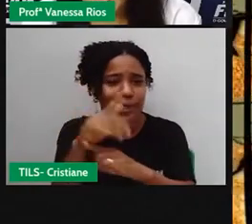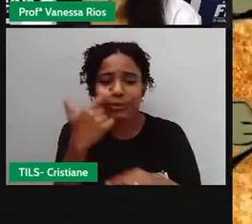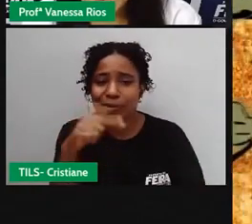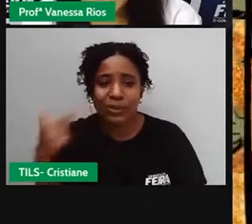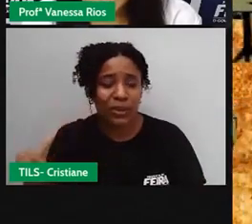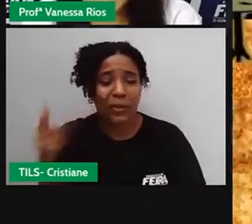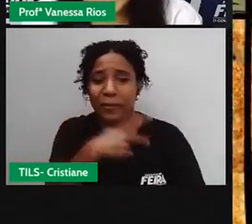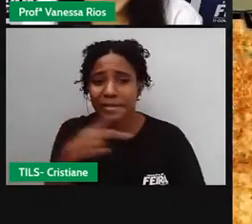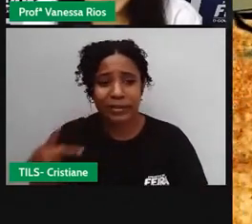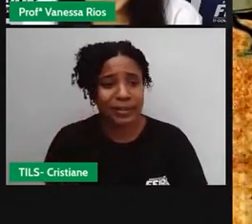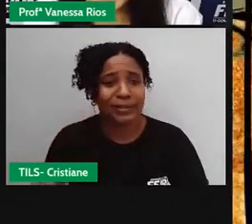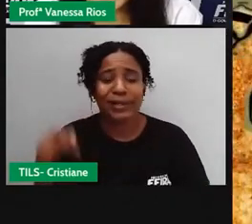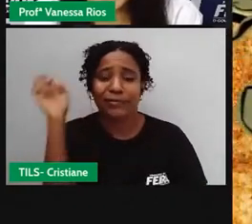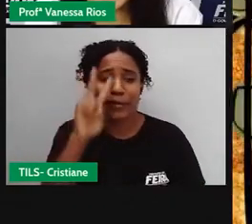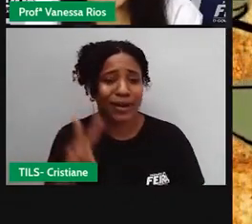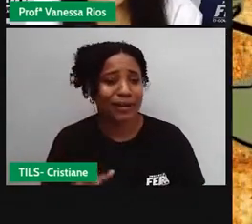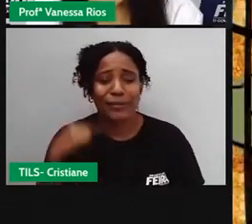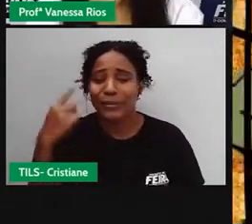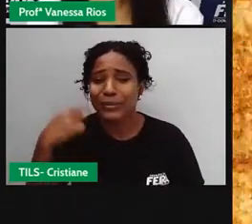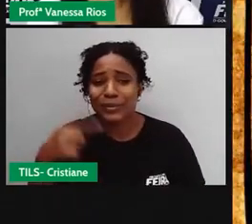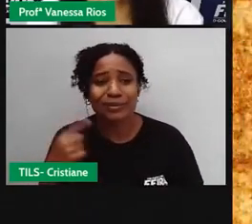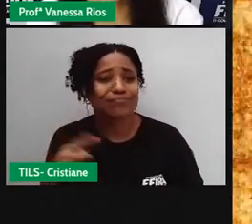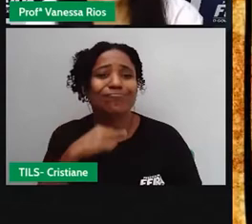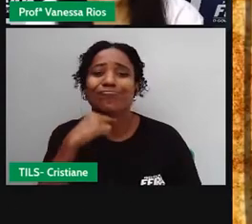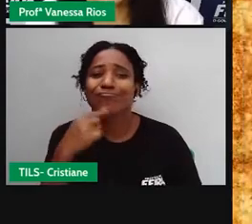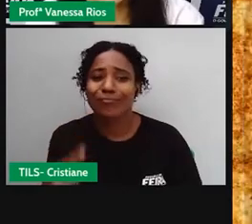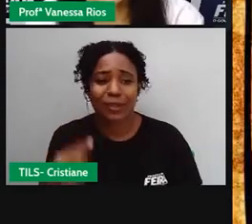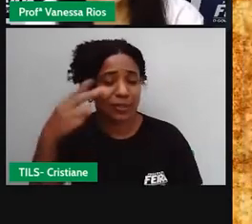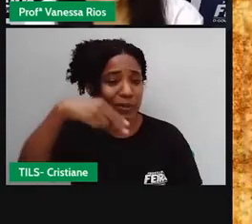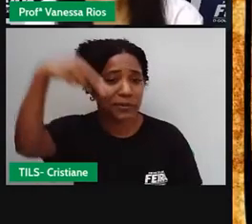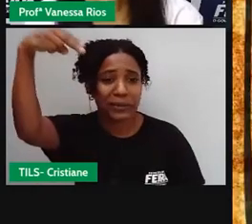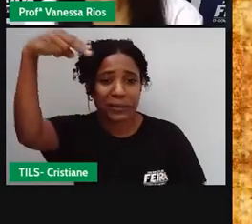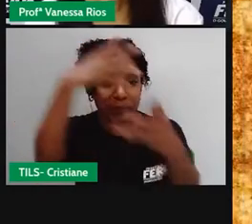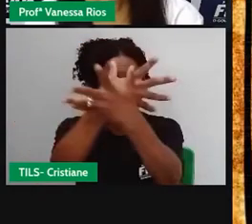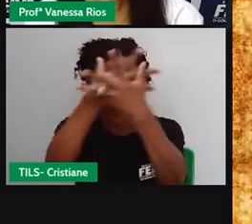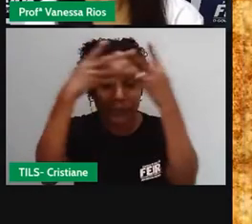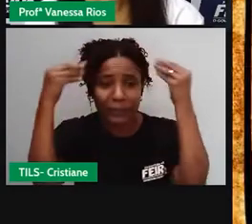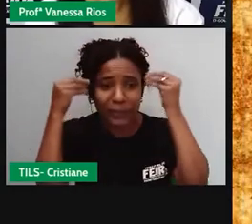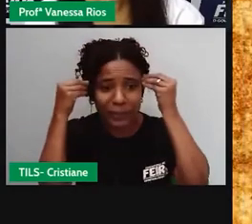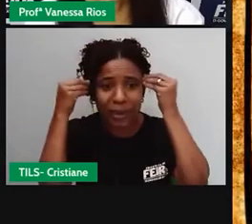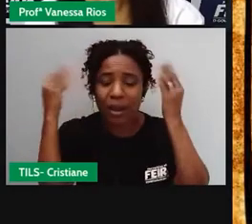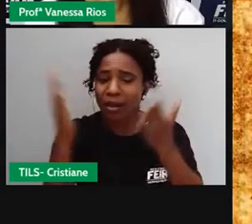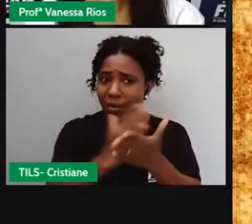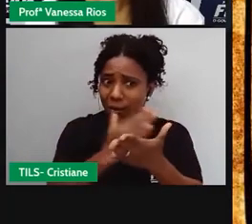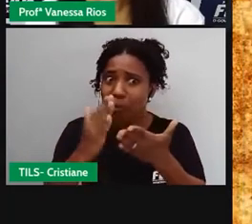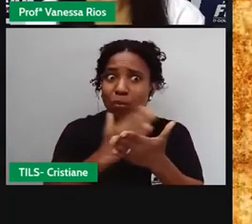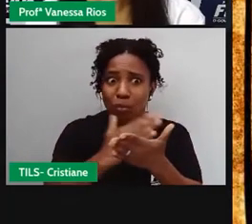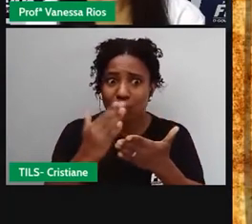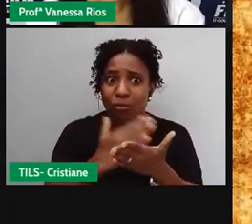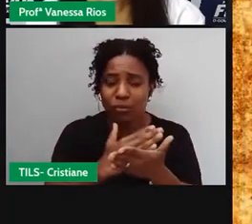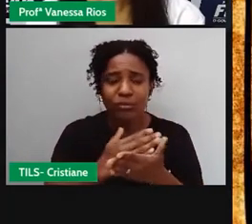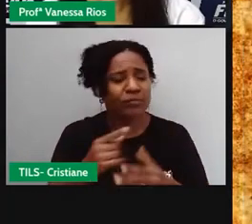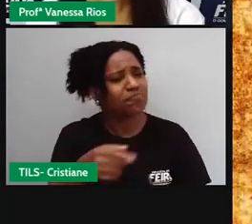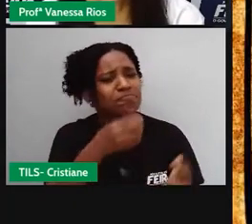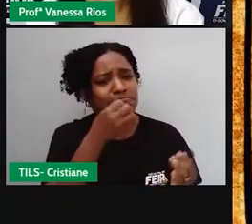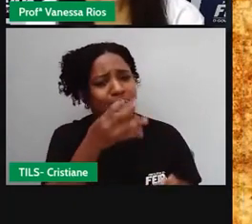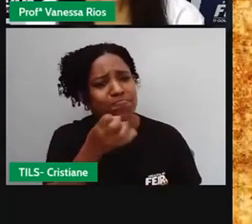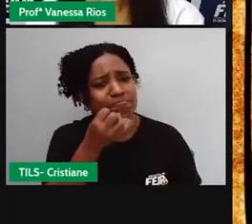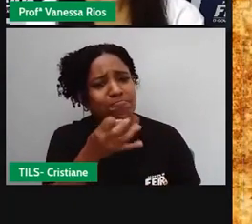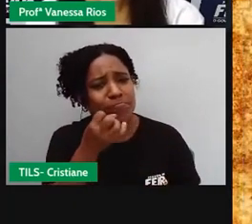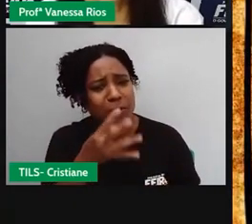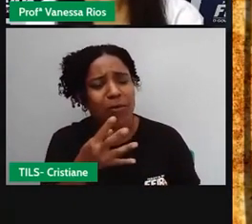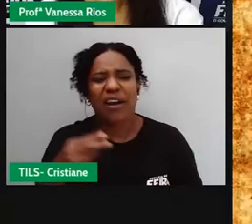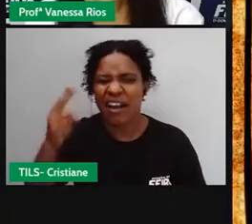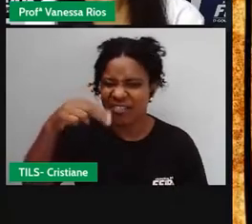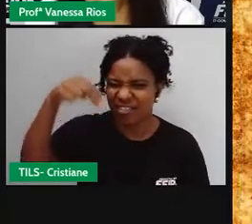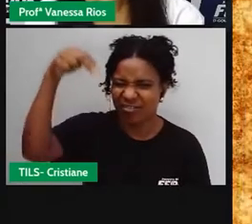presidente, nenhum lembrava do Nordeste. E olha que teve gente que achou foi bom. Dizia, já foi tarde. Aquele